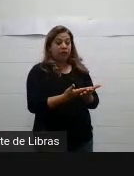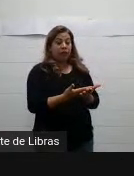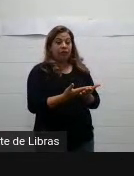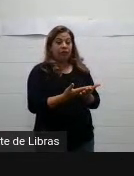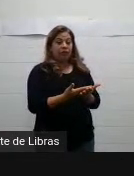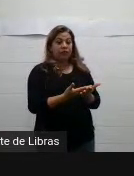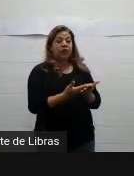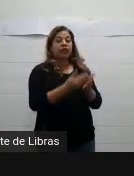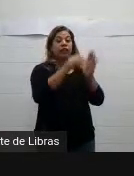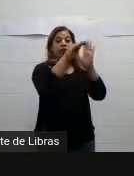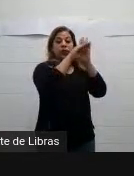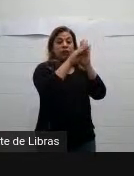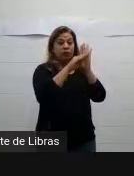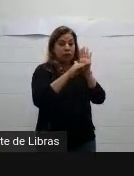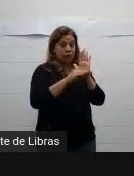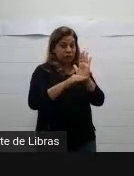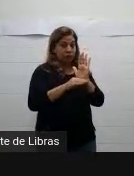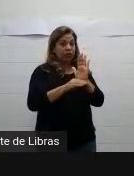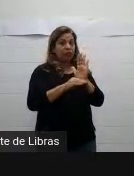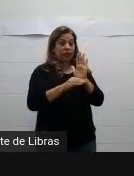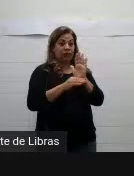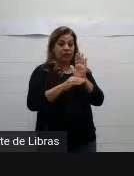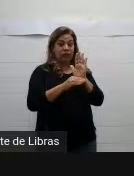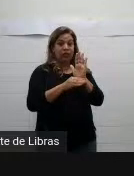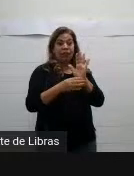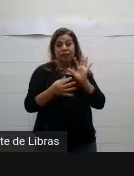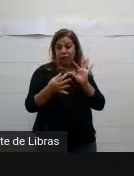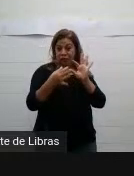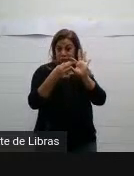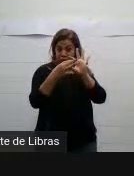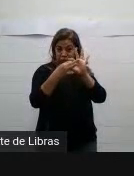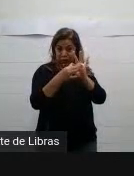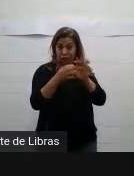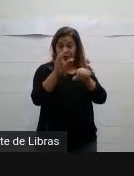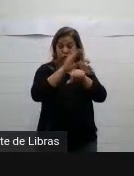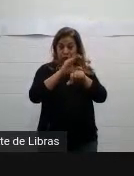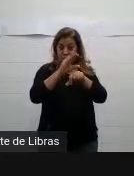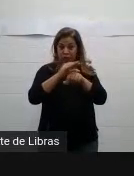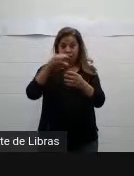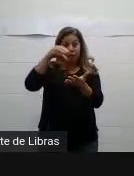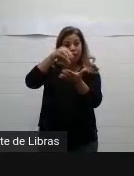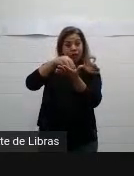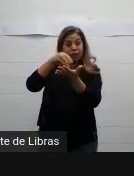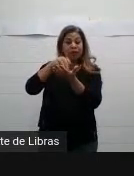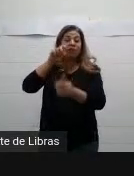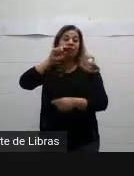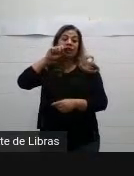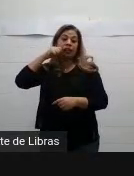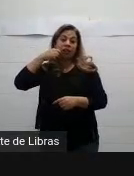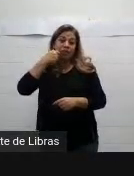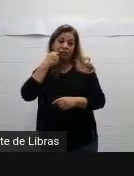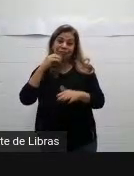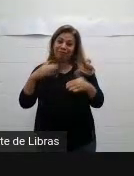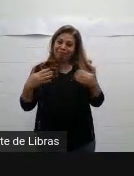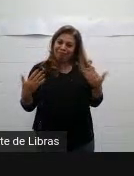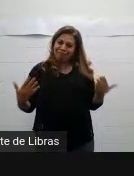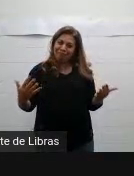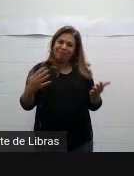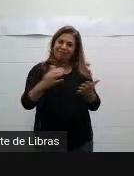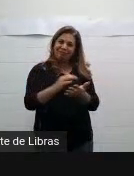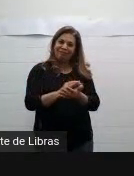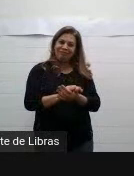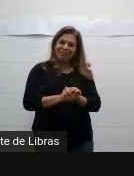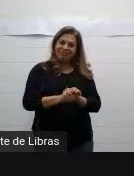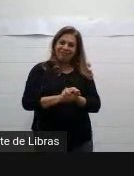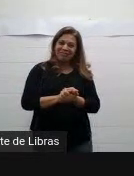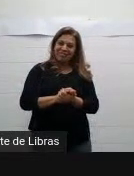dos programas, né, curriculares dos cursos do campus Aracaju, e enfim. E